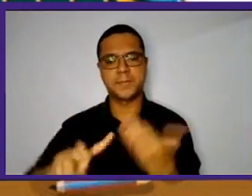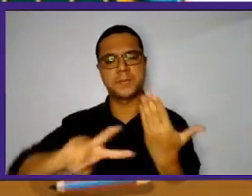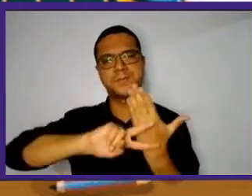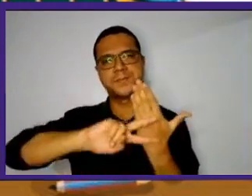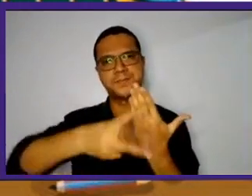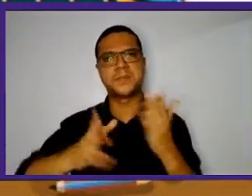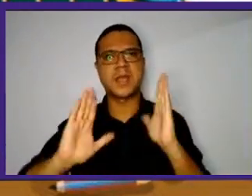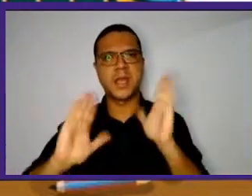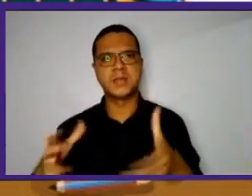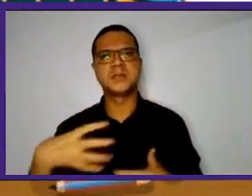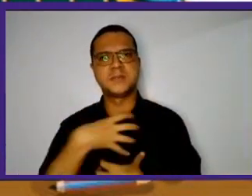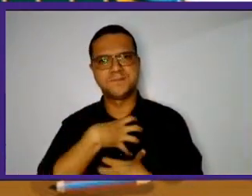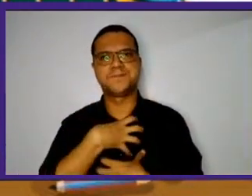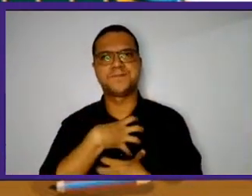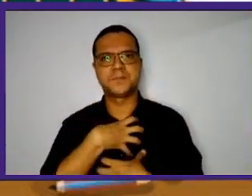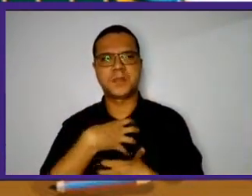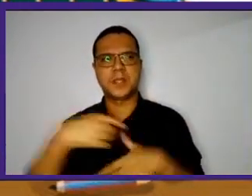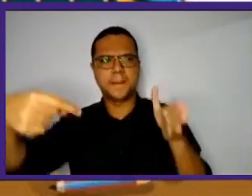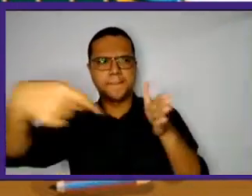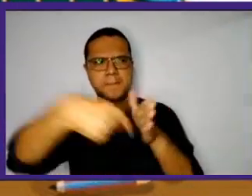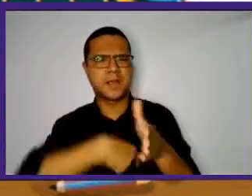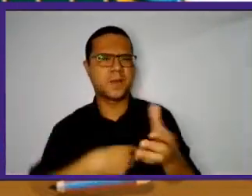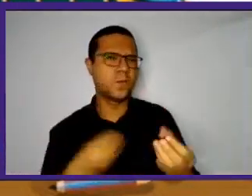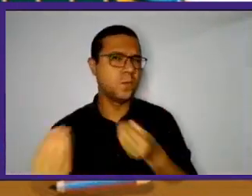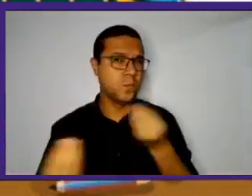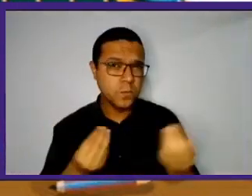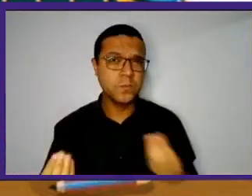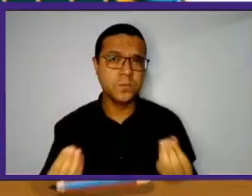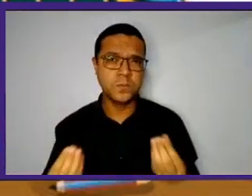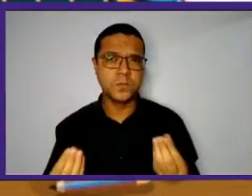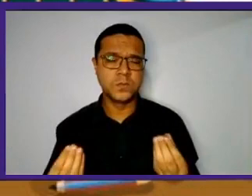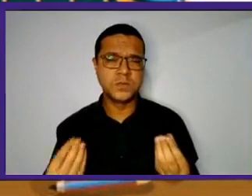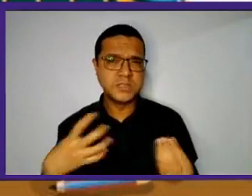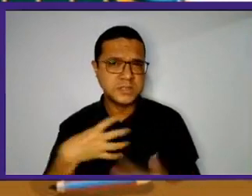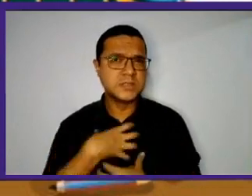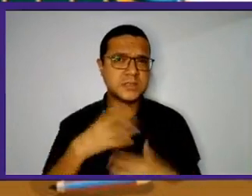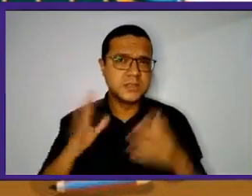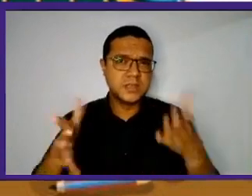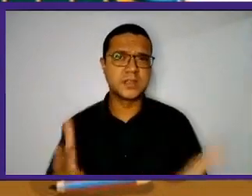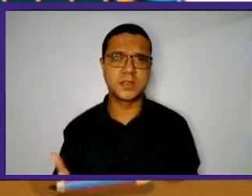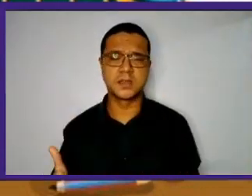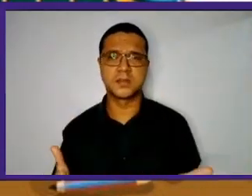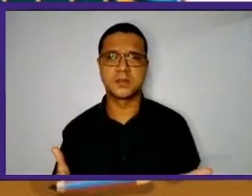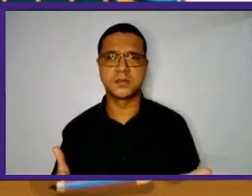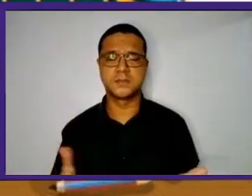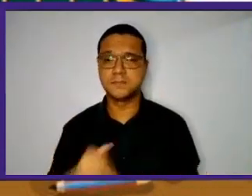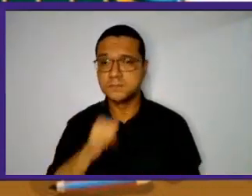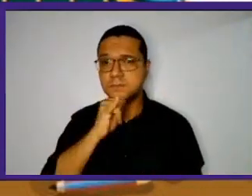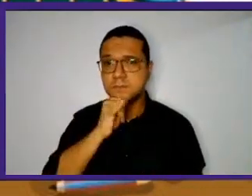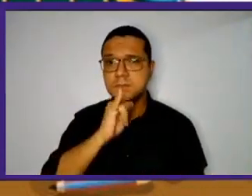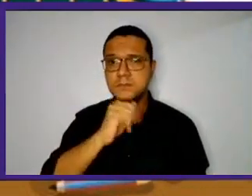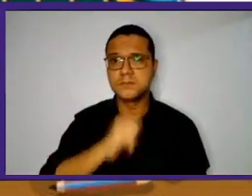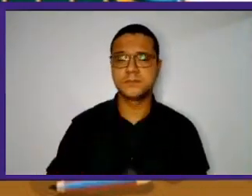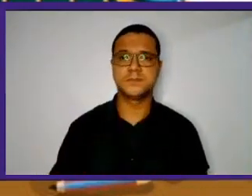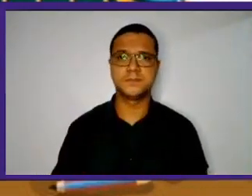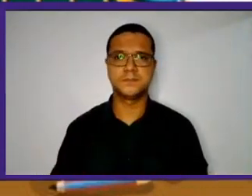me perguntar, como assim esses efeitos estão sendo sentidos? Por